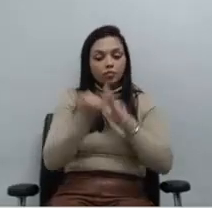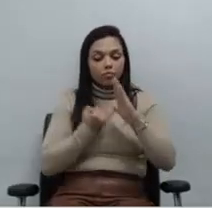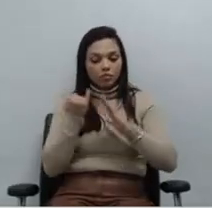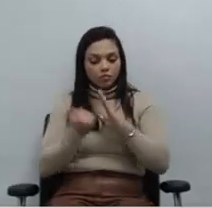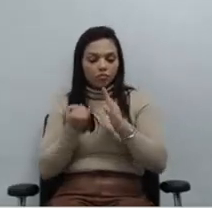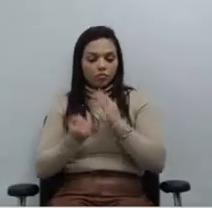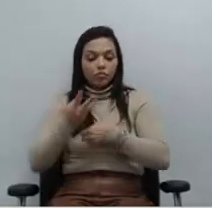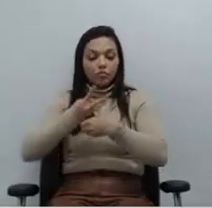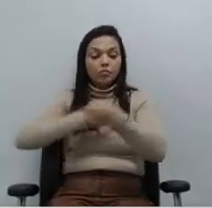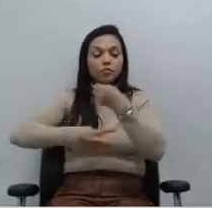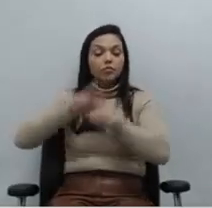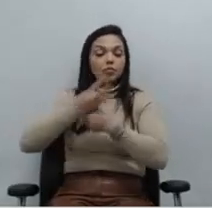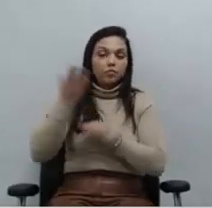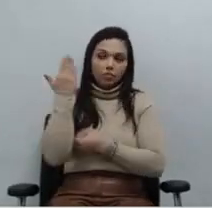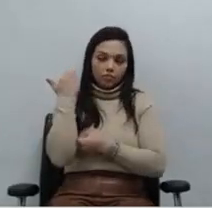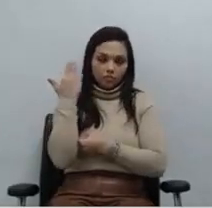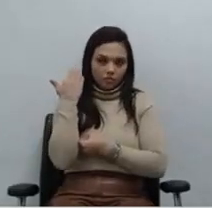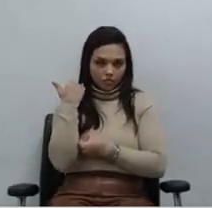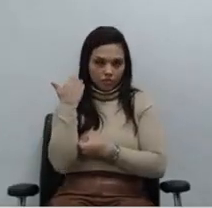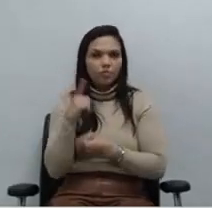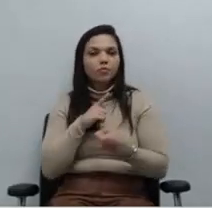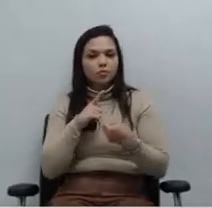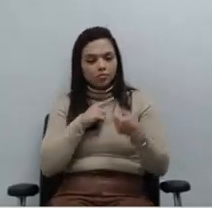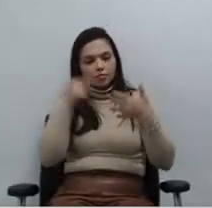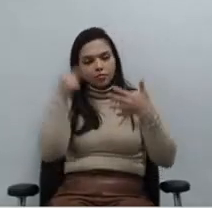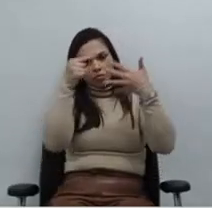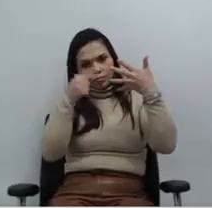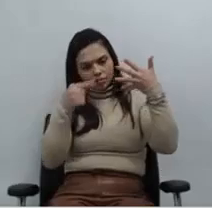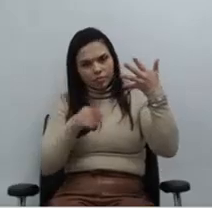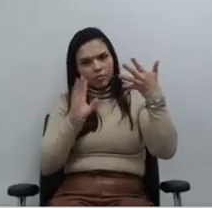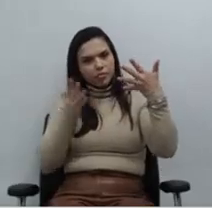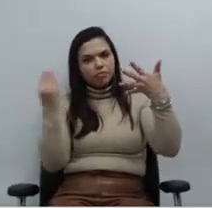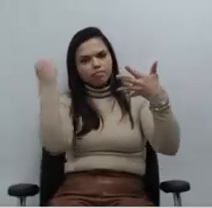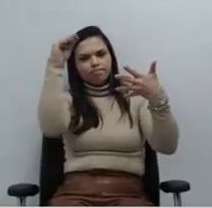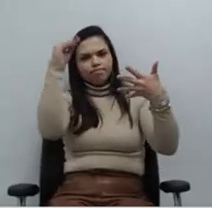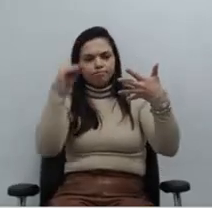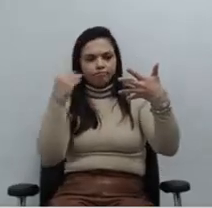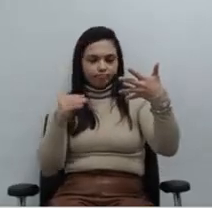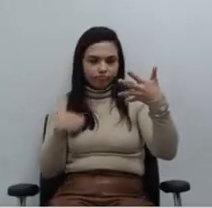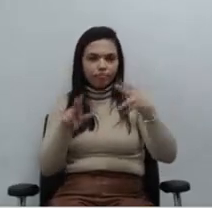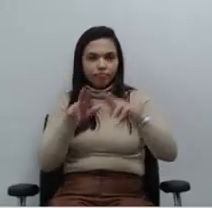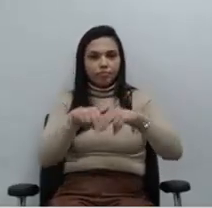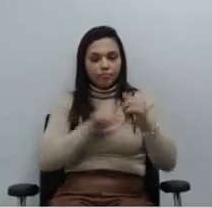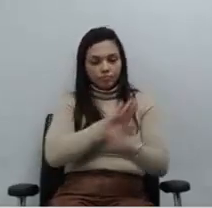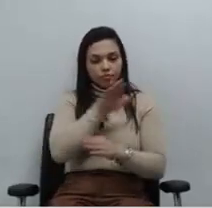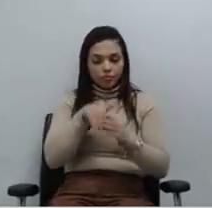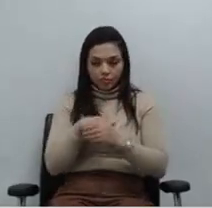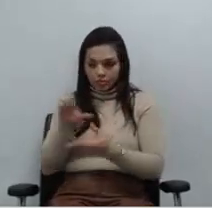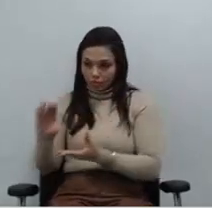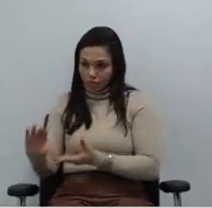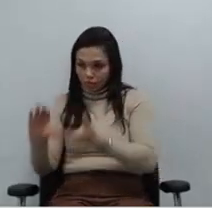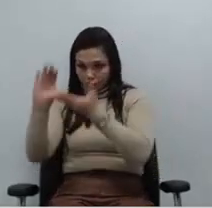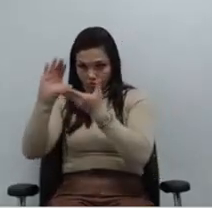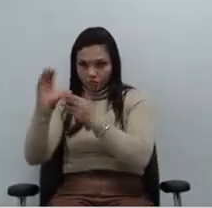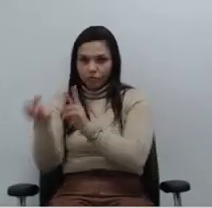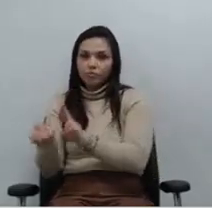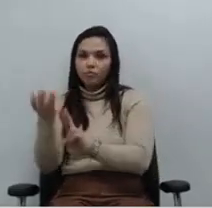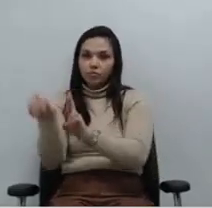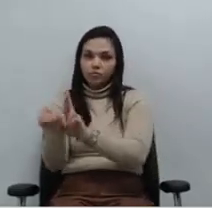últimos 3 anos. Tais considerações foram sistematizadas a partir do conteúdo trazido pelos votos dos conselheiros e conselheiras